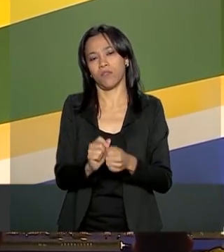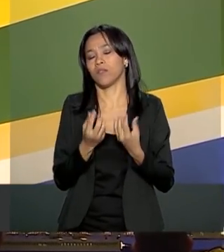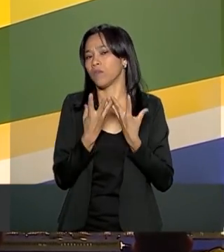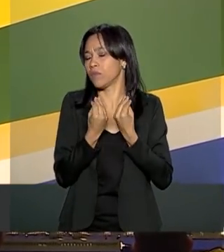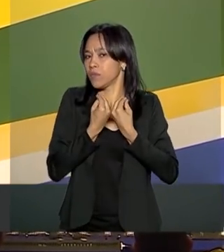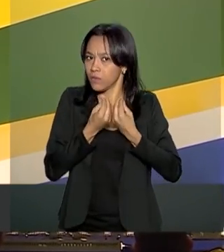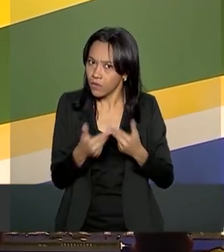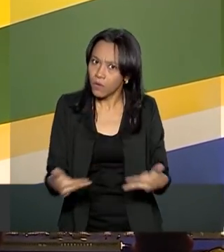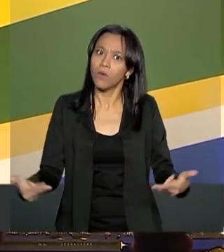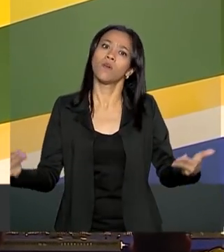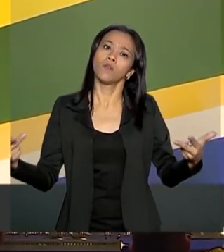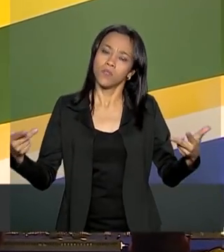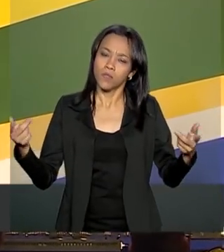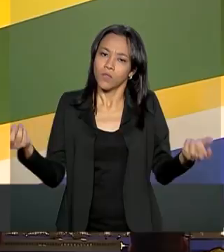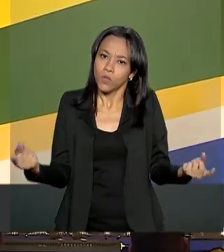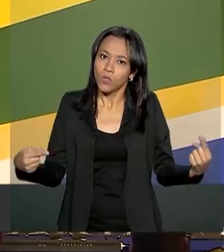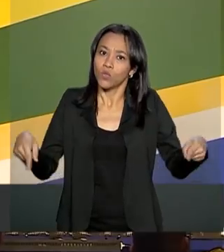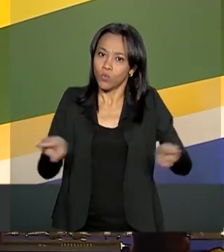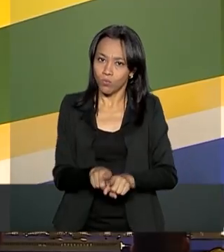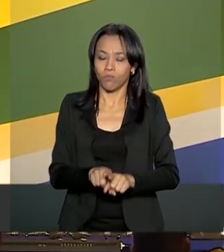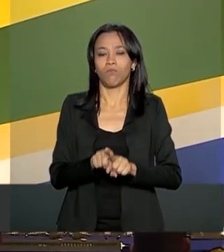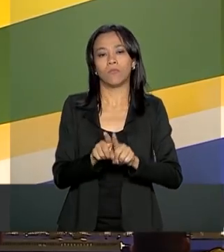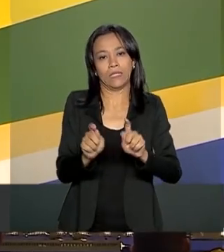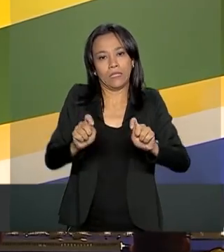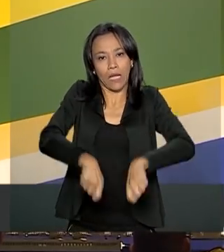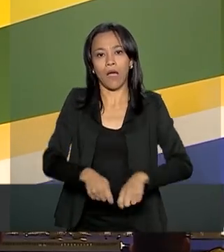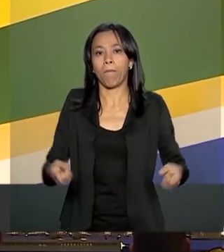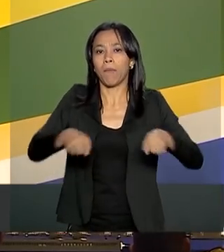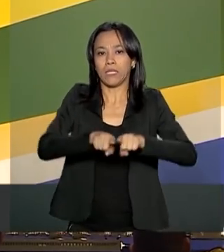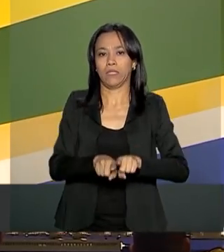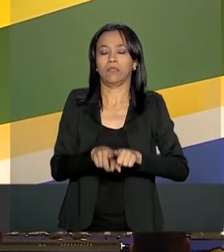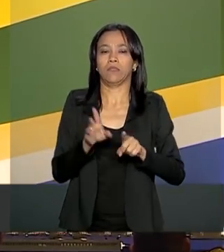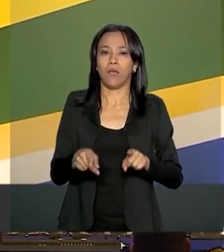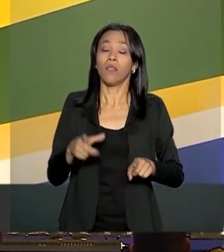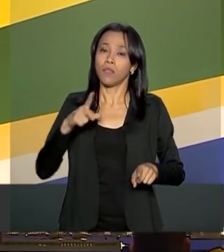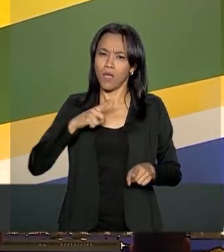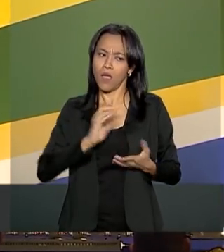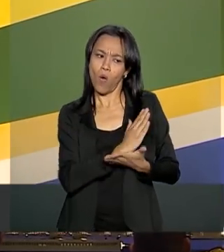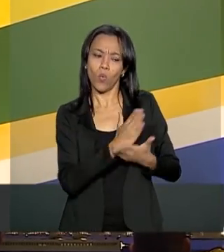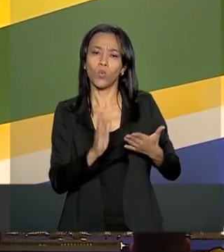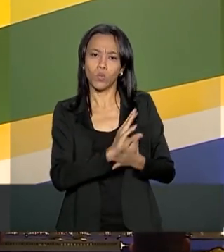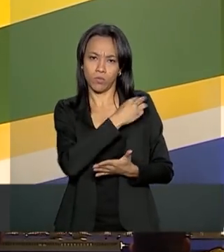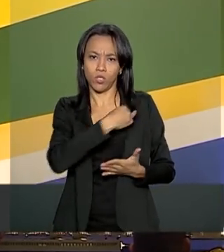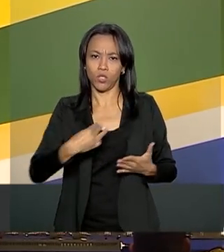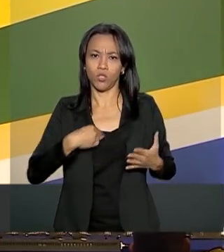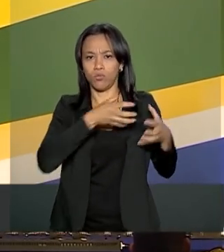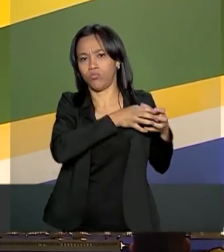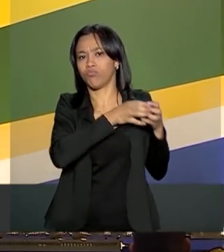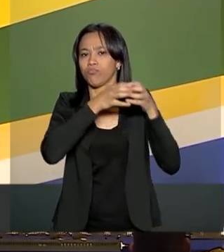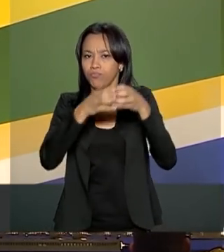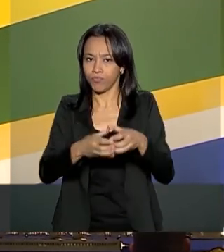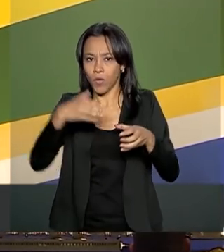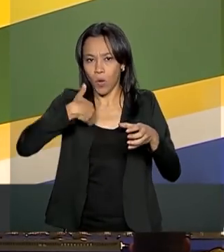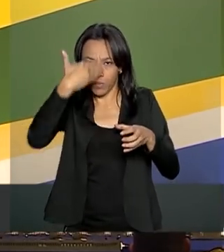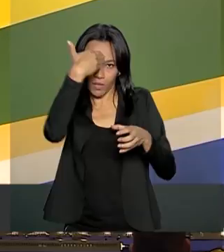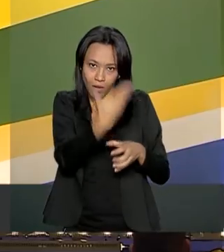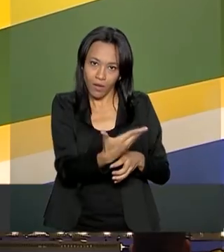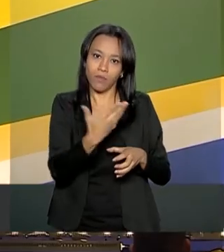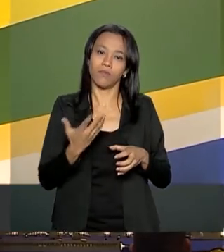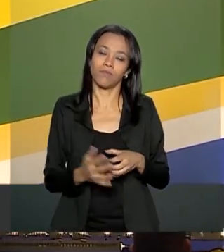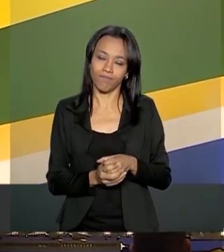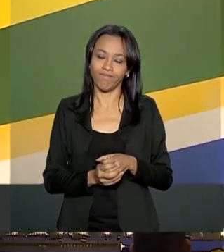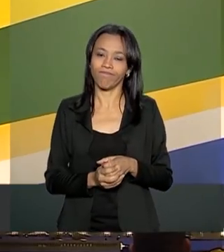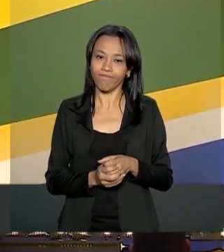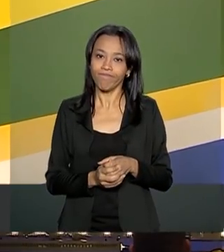muita coisa juntos. Tem alguns ministros comigo presentes aqui? Muito obrigado, parabéns.